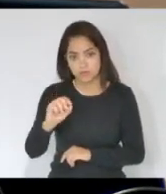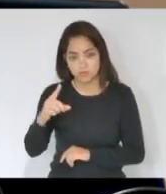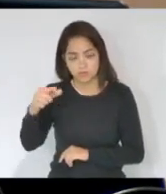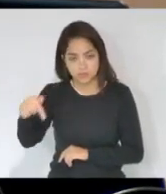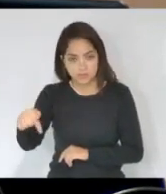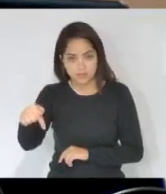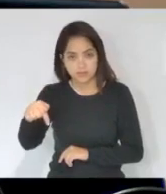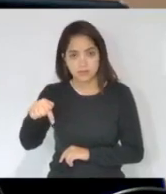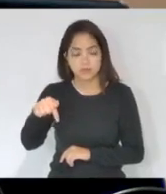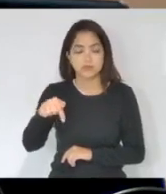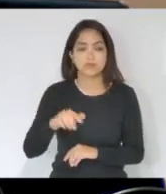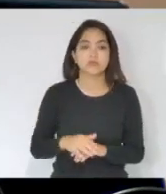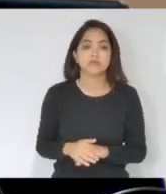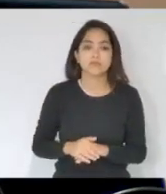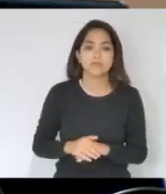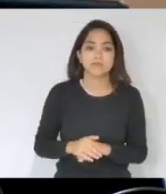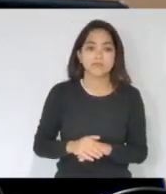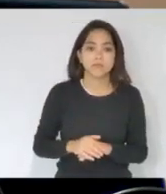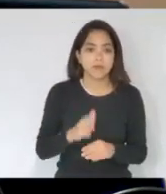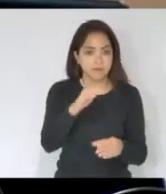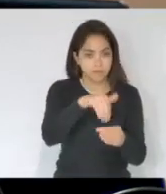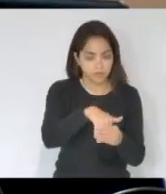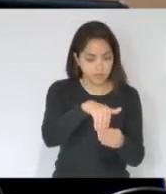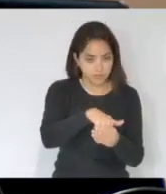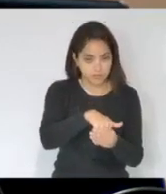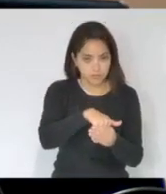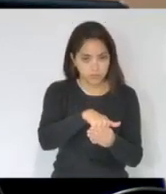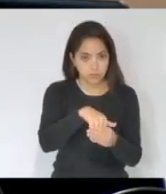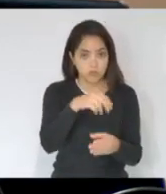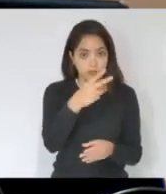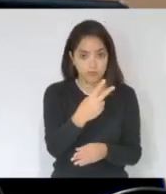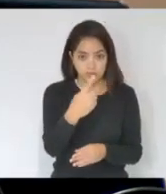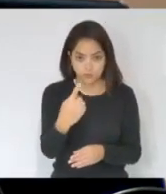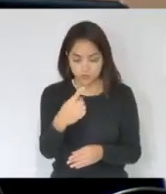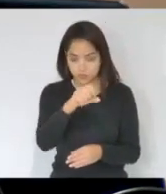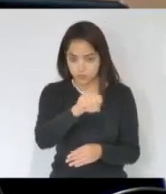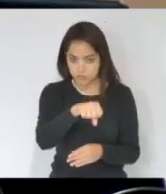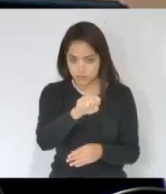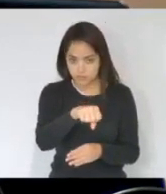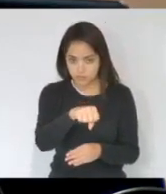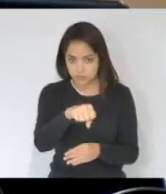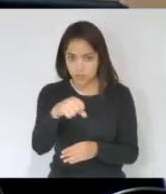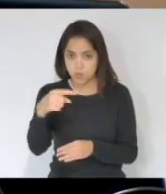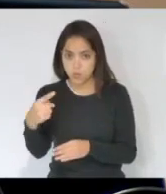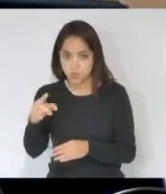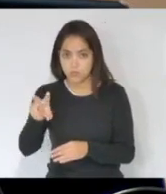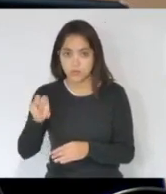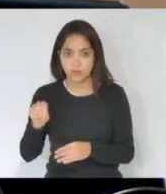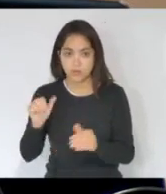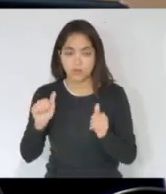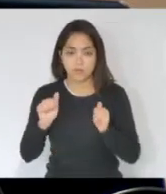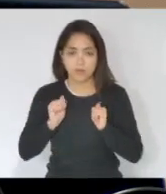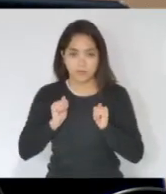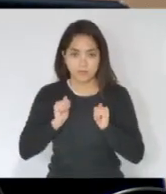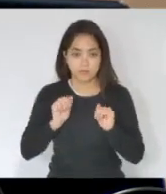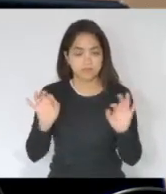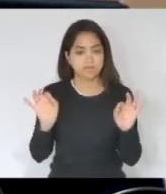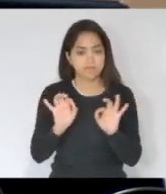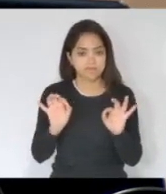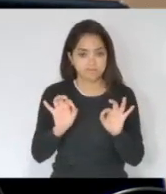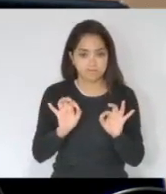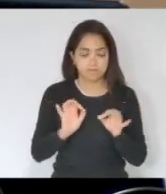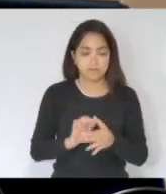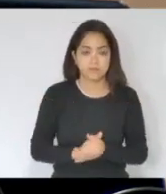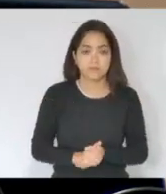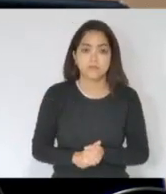475/2017, com a seguinte votação: 21 votos sim, 1 voto não e sem qualquer